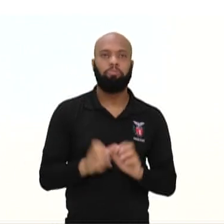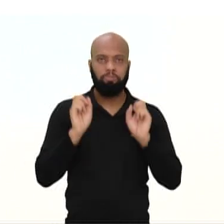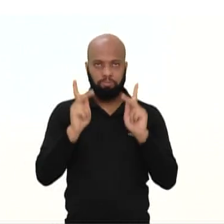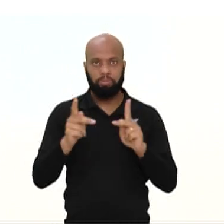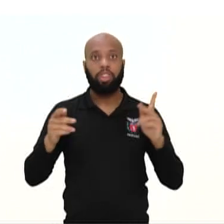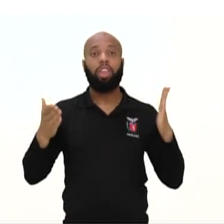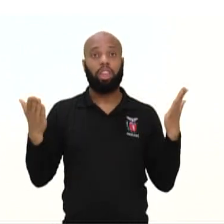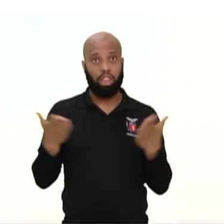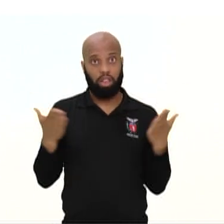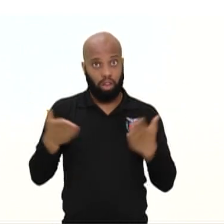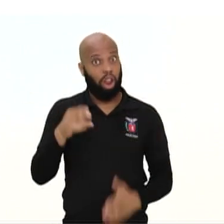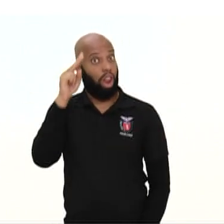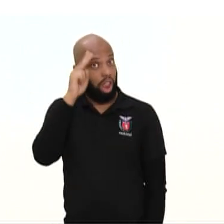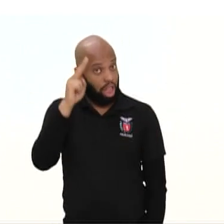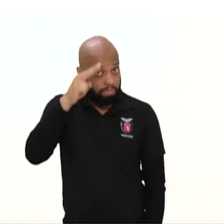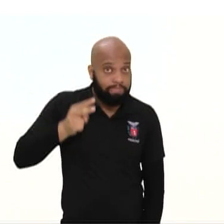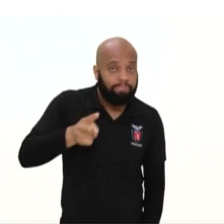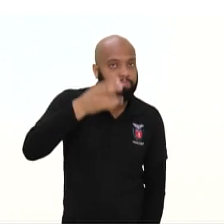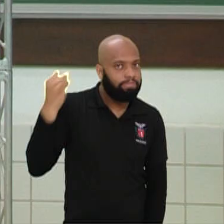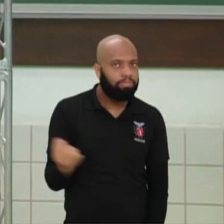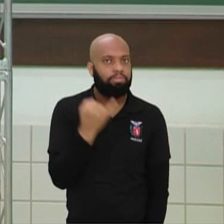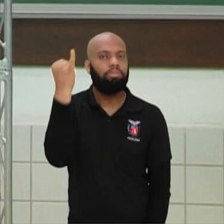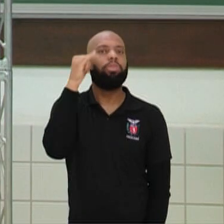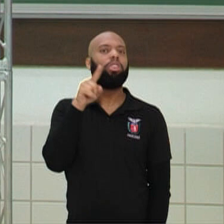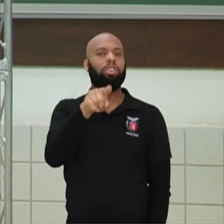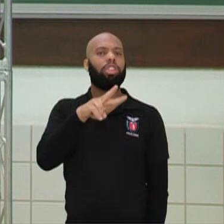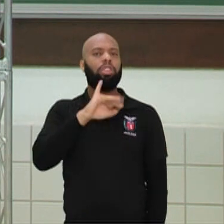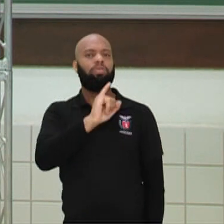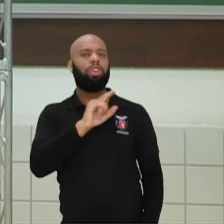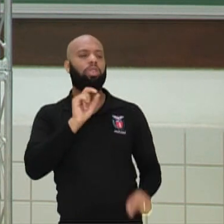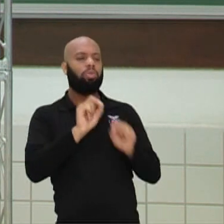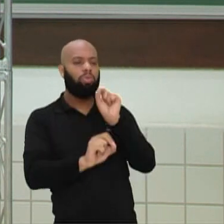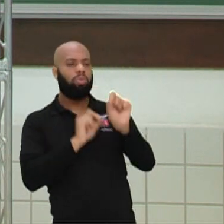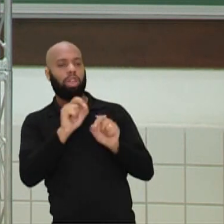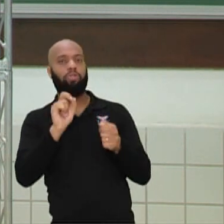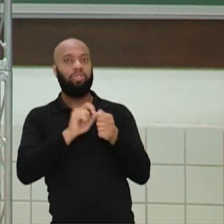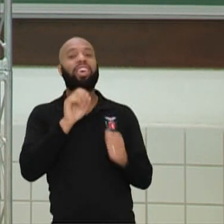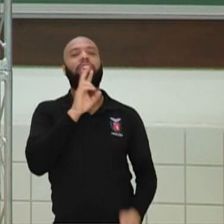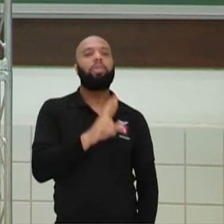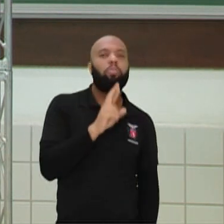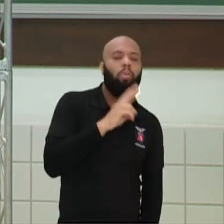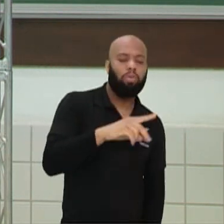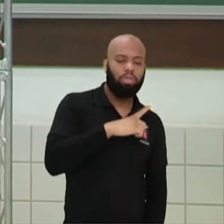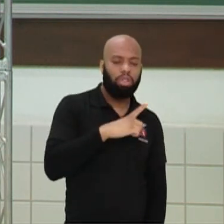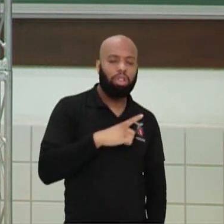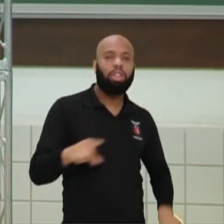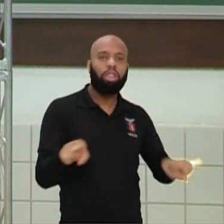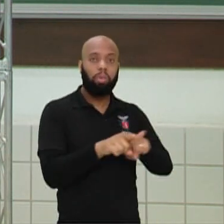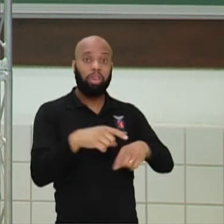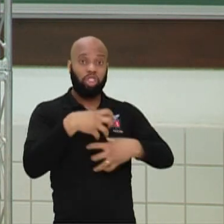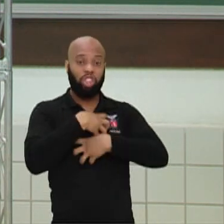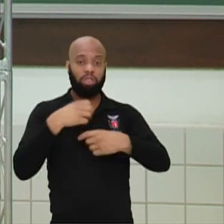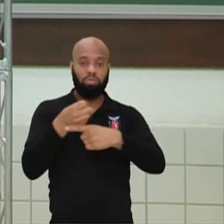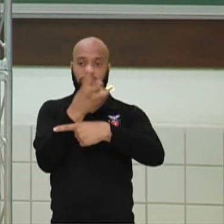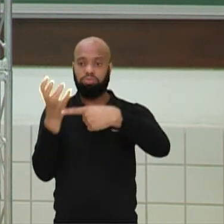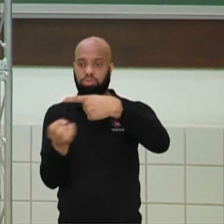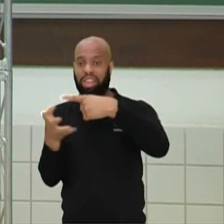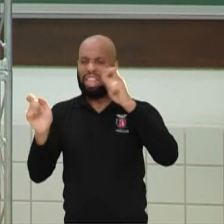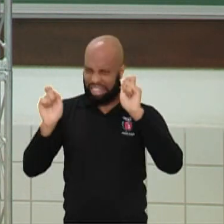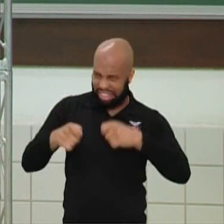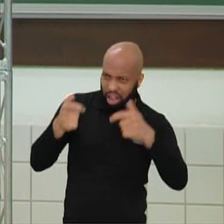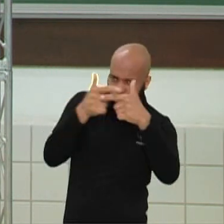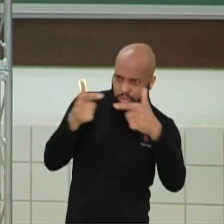Ok? Então, não se esqueçam que sempre que você for dar o resultado, a resposta, e seja em forma de fração, verificar se você não